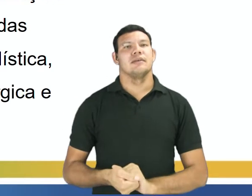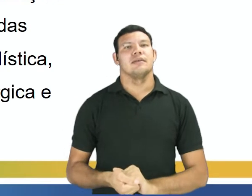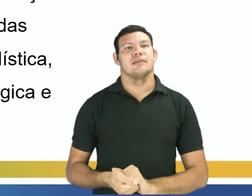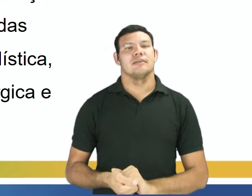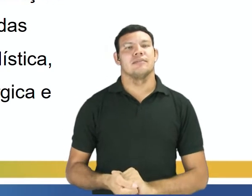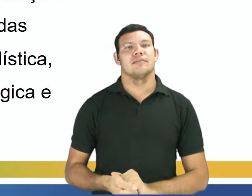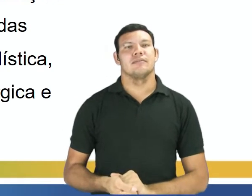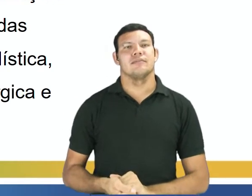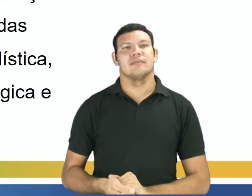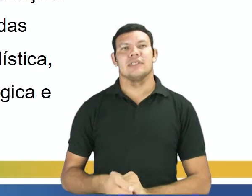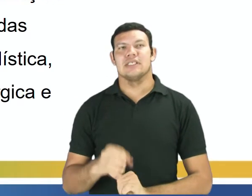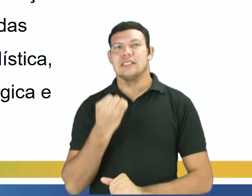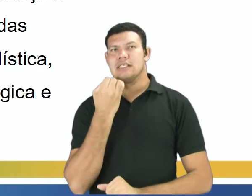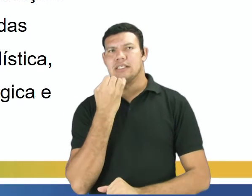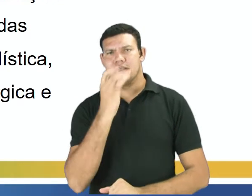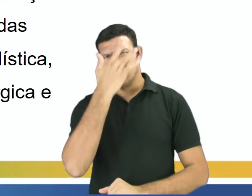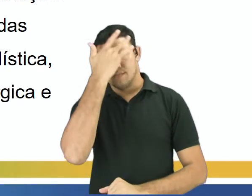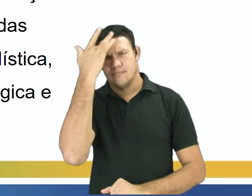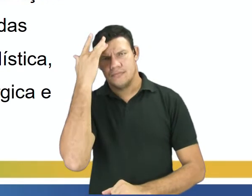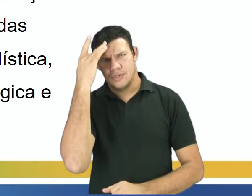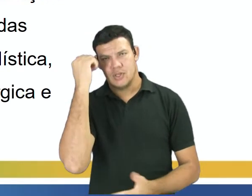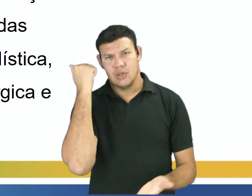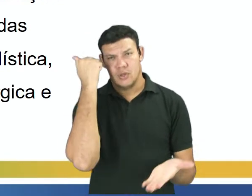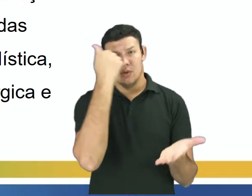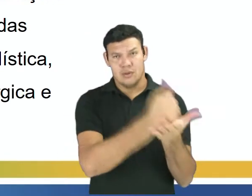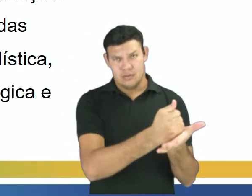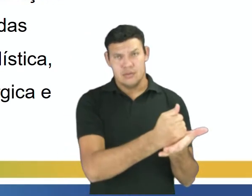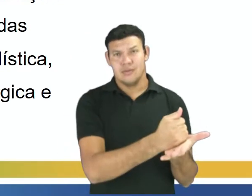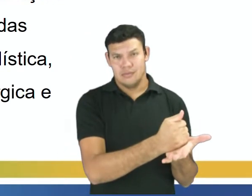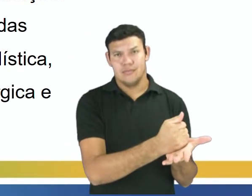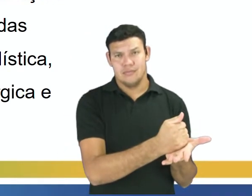seja, se o camarada é contratado apenas para